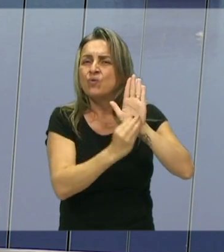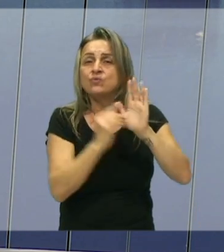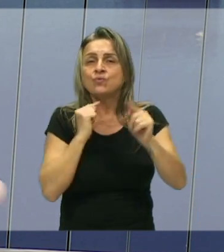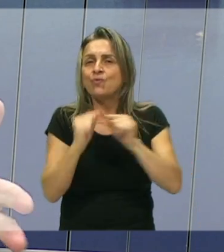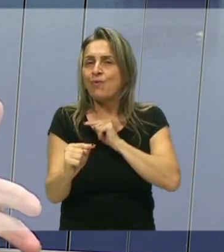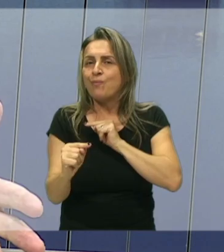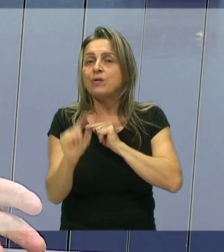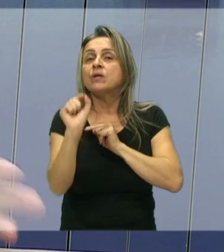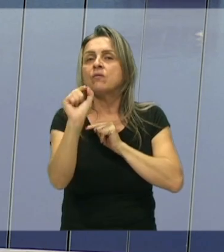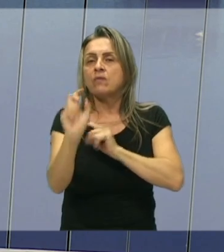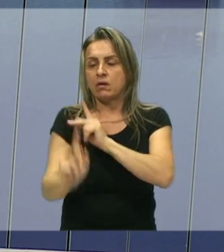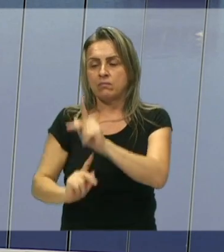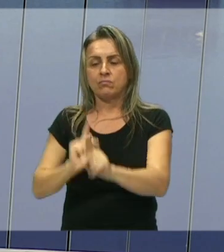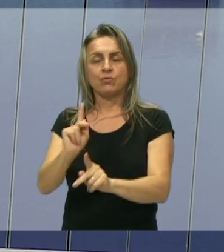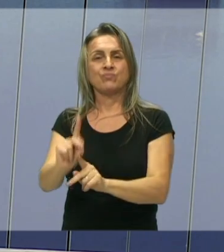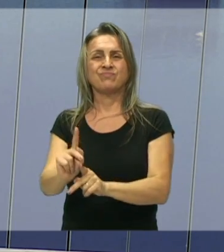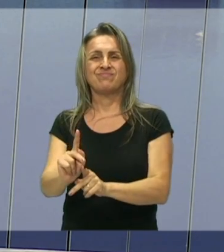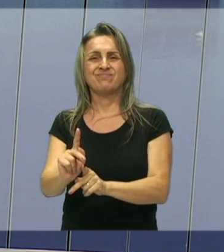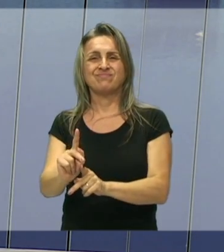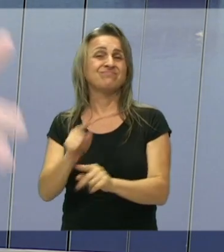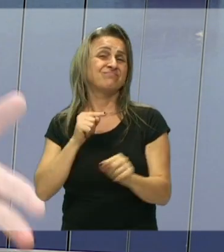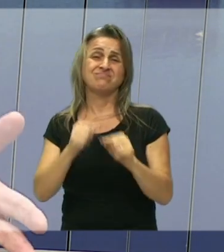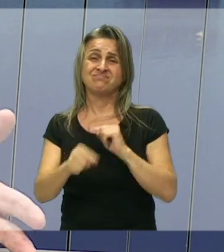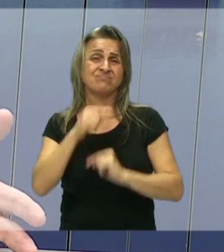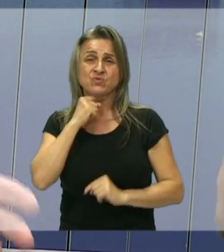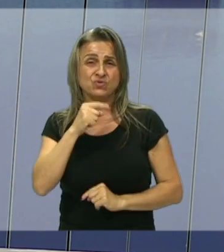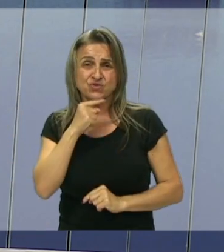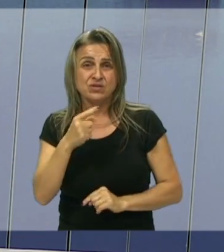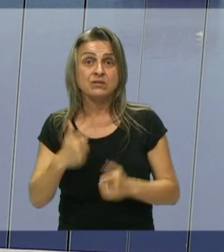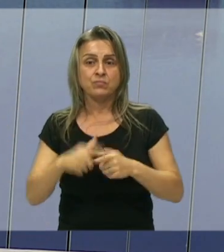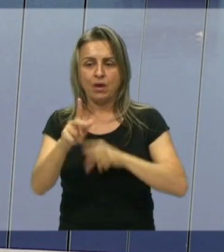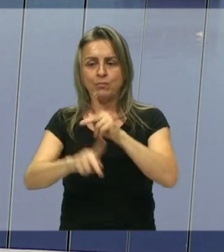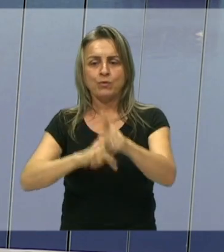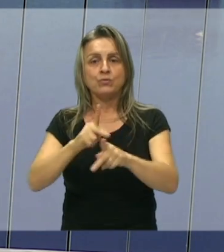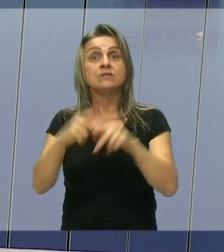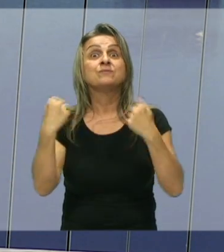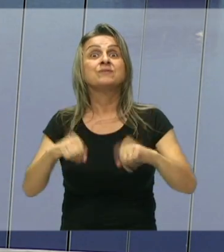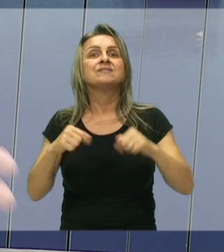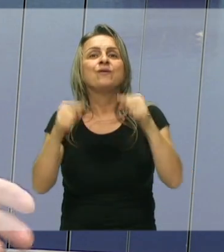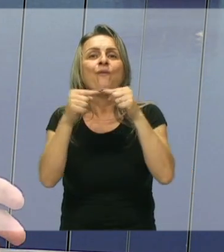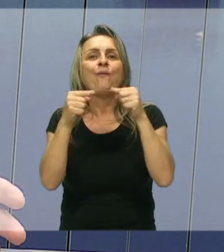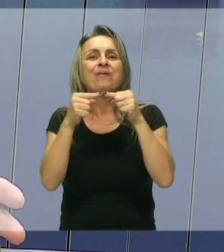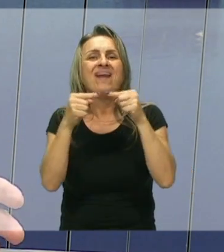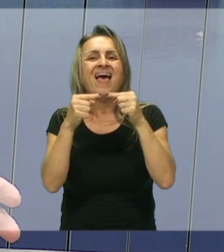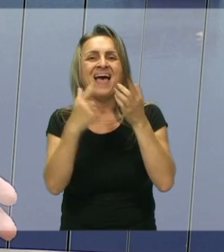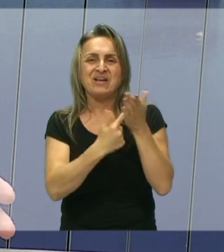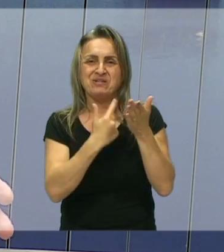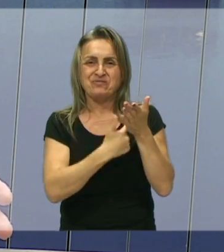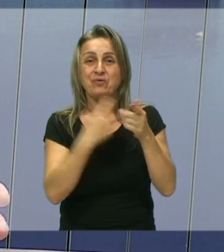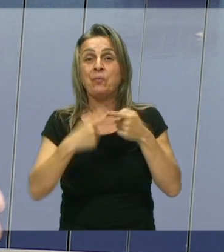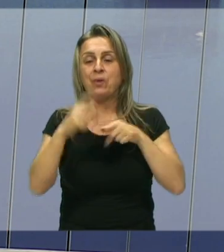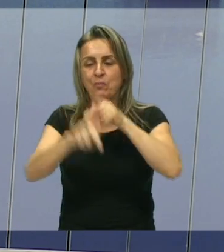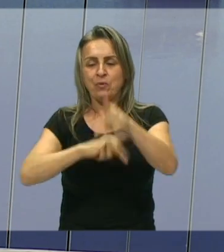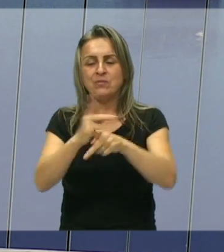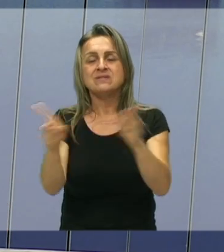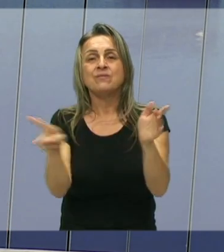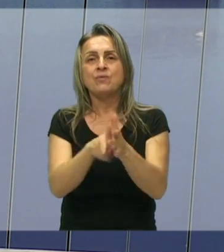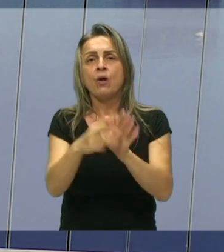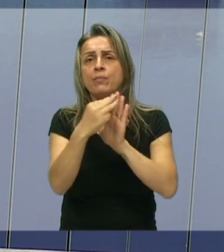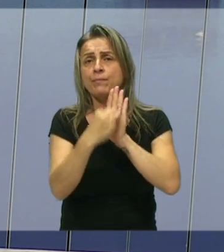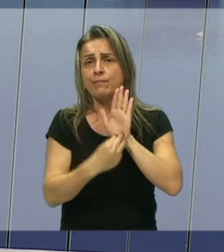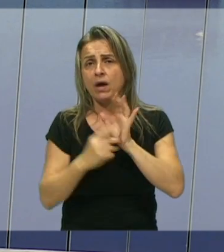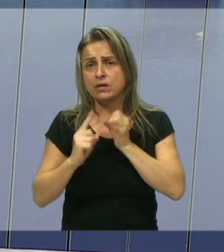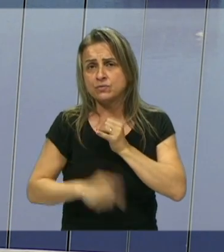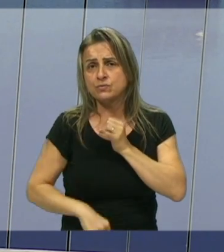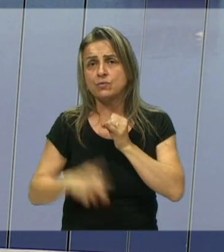população tem seus costumes, a população tem sua cultura, a população tem seus métodos. E a ideia de